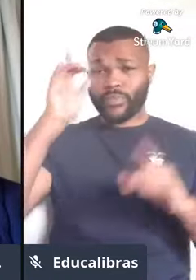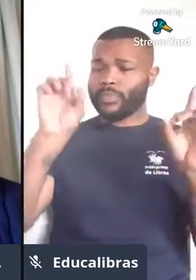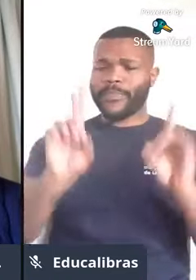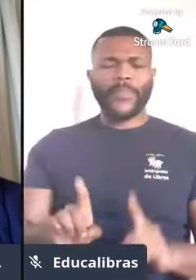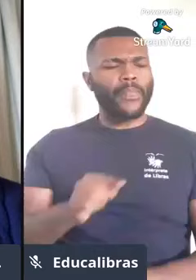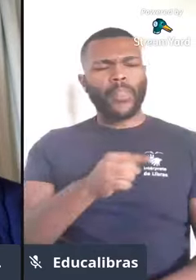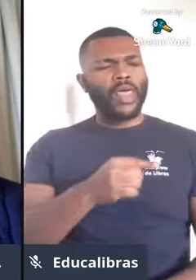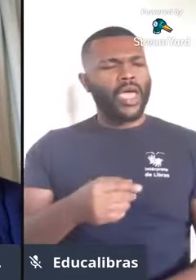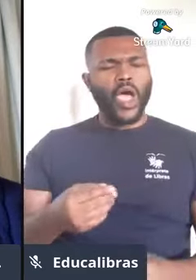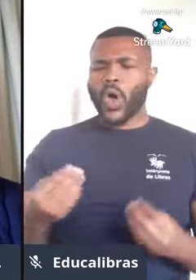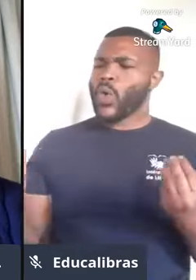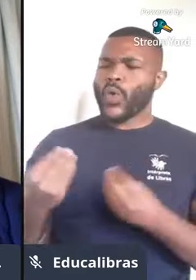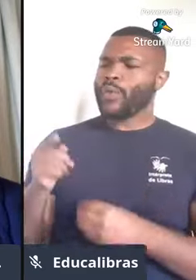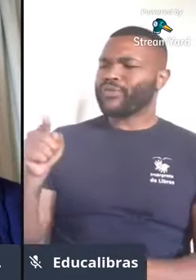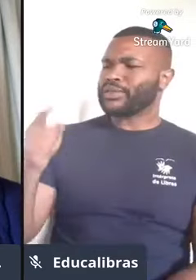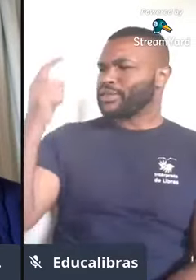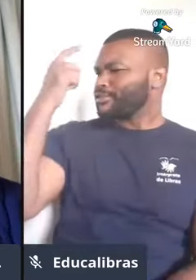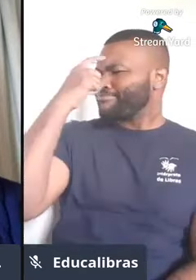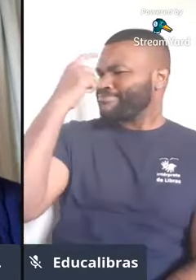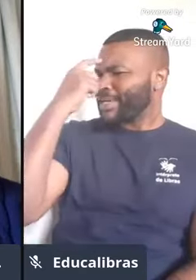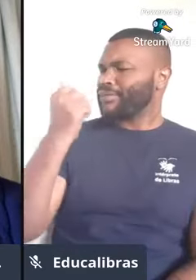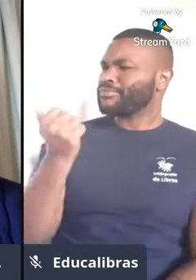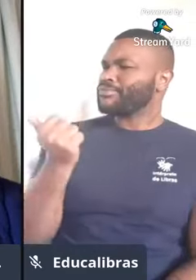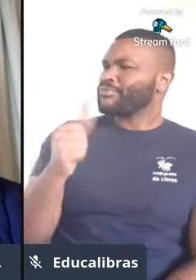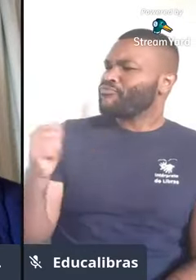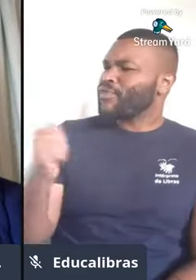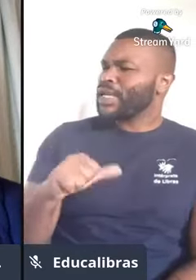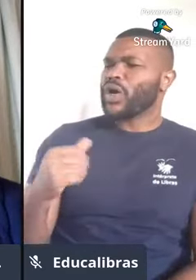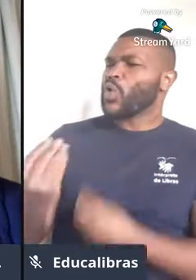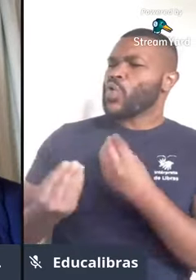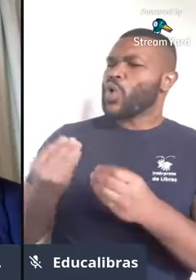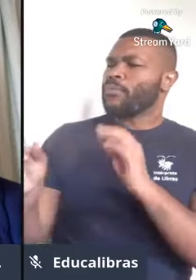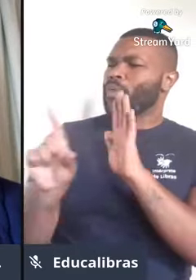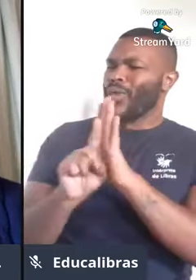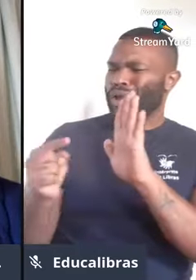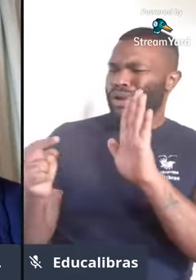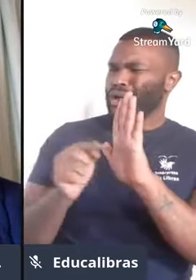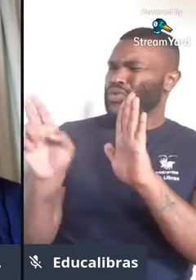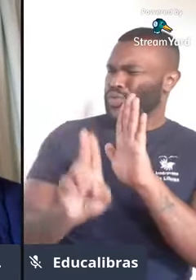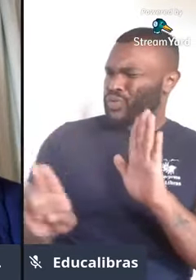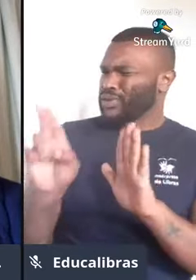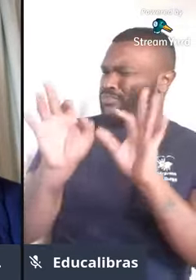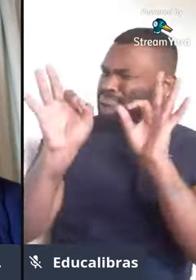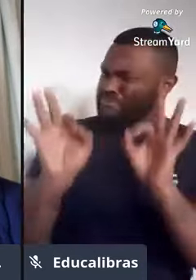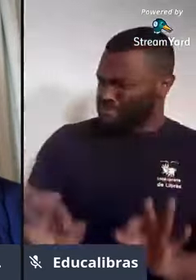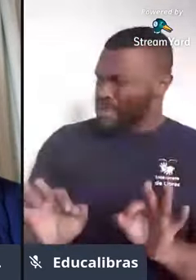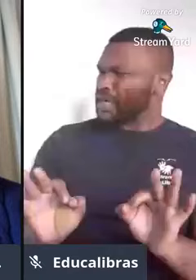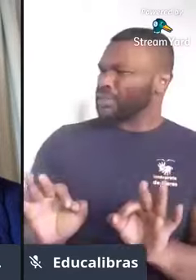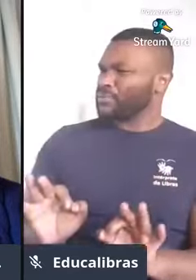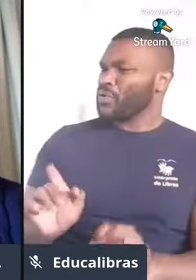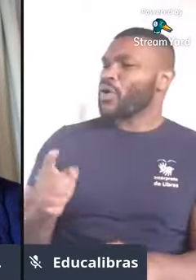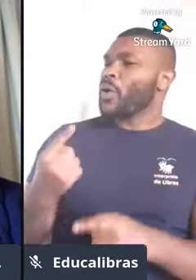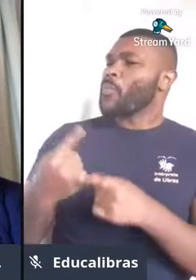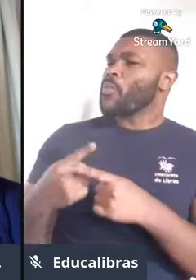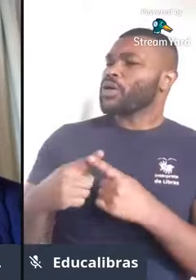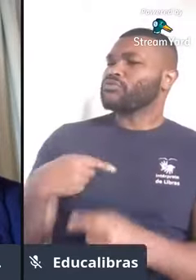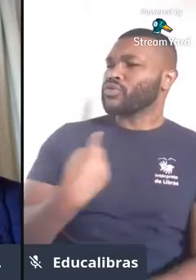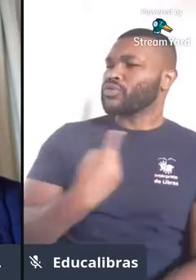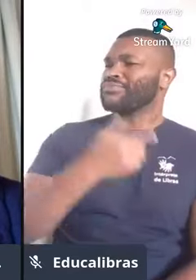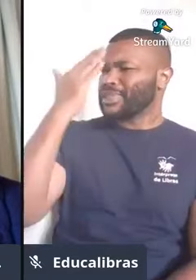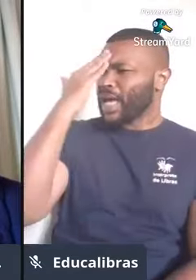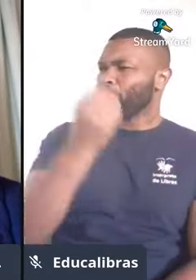tantos anos, a real aplicação da lei de cotas? A gente sabe que o número de pessoas com deficiência